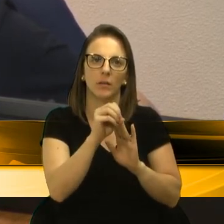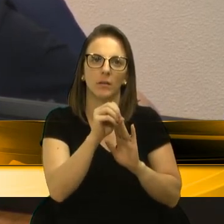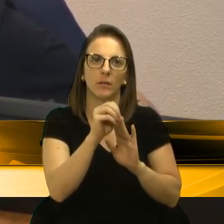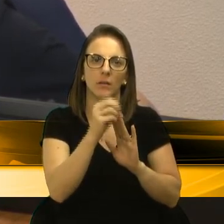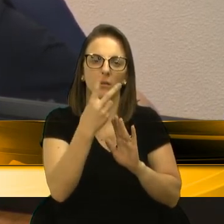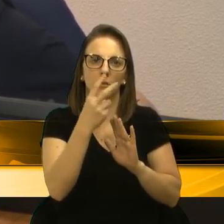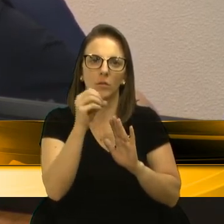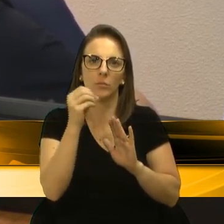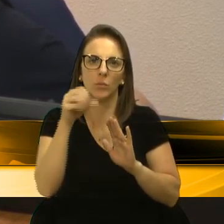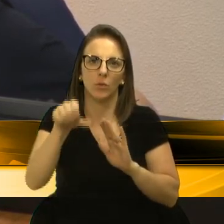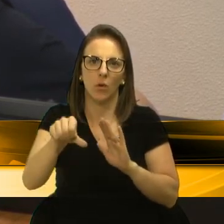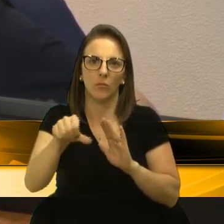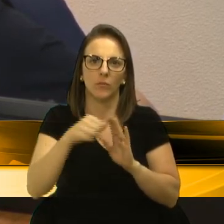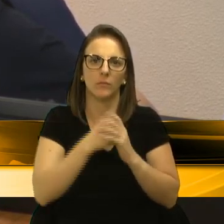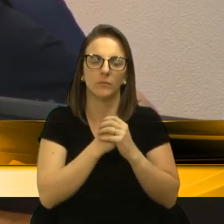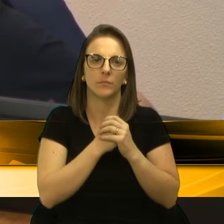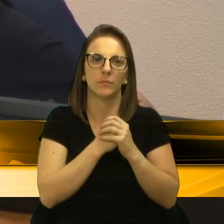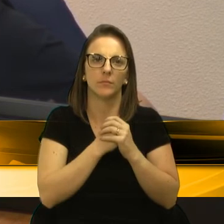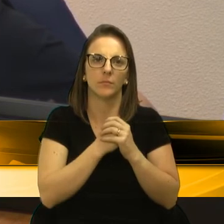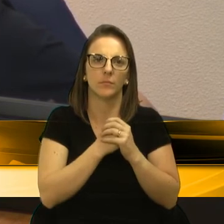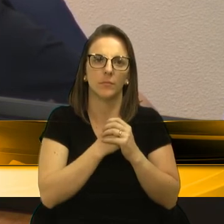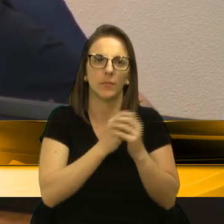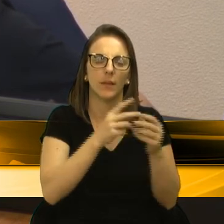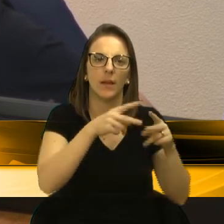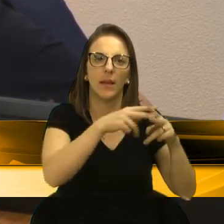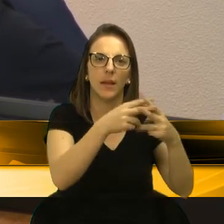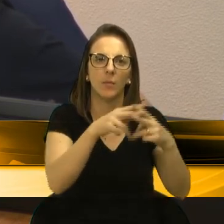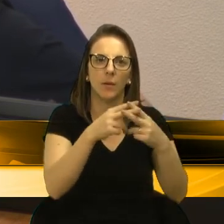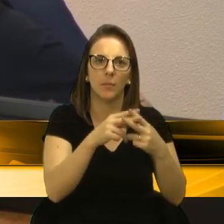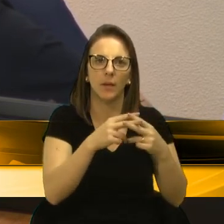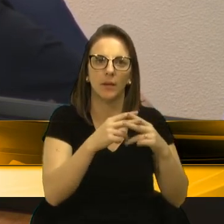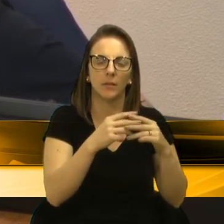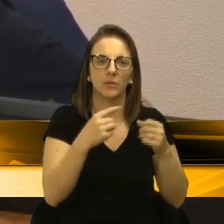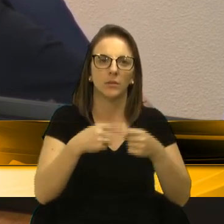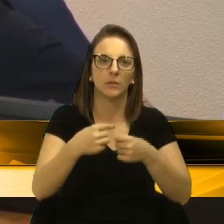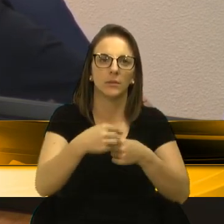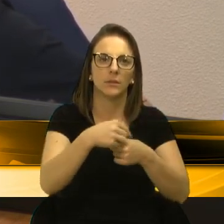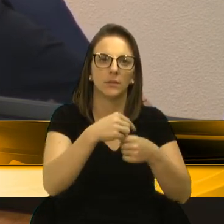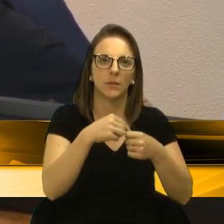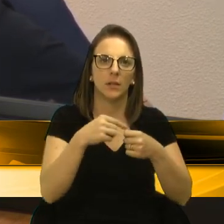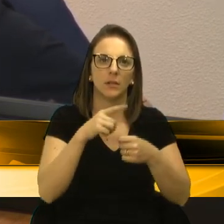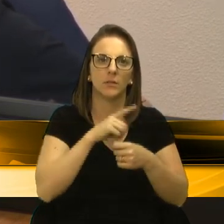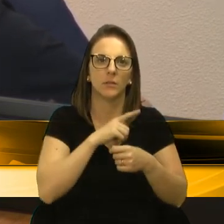50.943/2009. A. Equipamentos urbanos e comunitários. Redação acrescida pelo Decreto